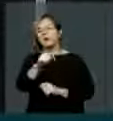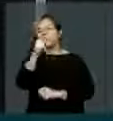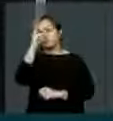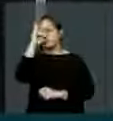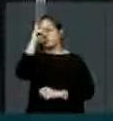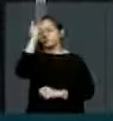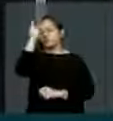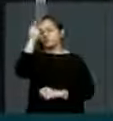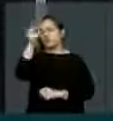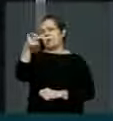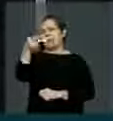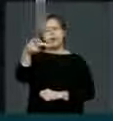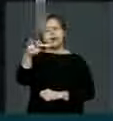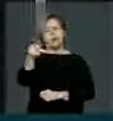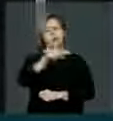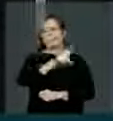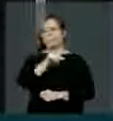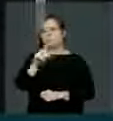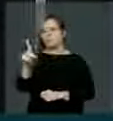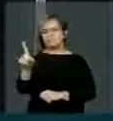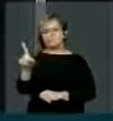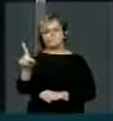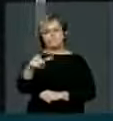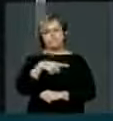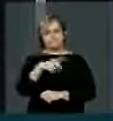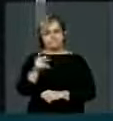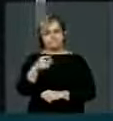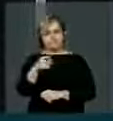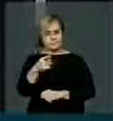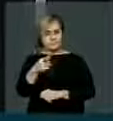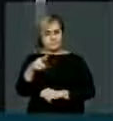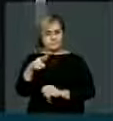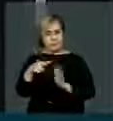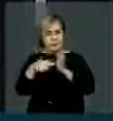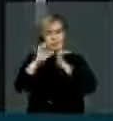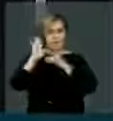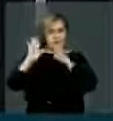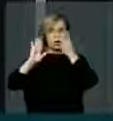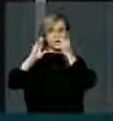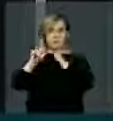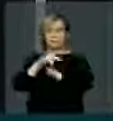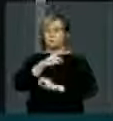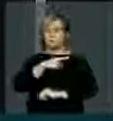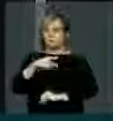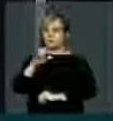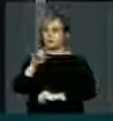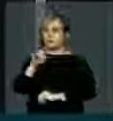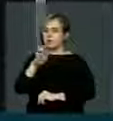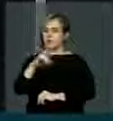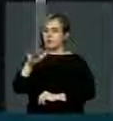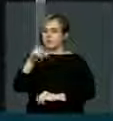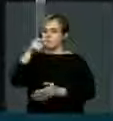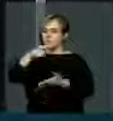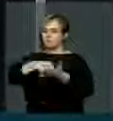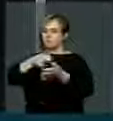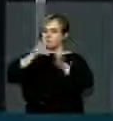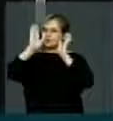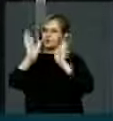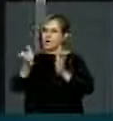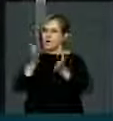está equivocado está equivocado aprenda tudo do pastor Everaldo é para candidatura que é para valer que está Como já disse aqui